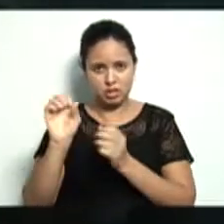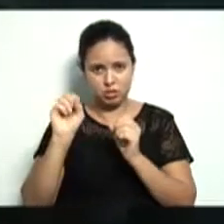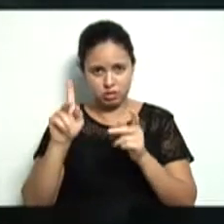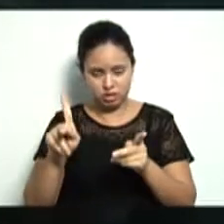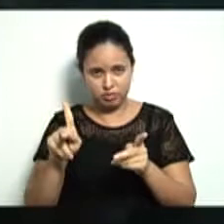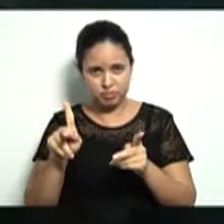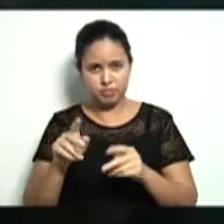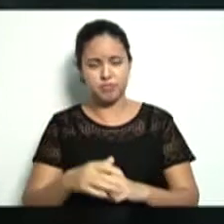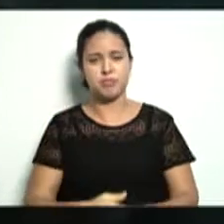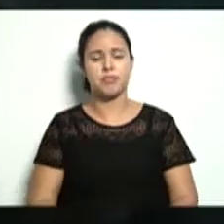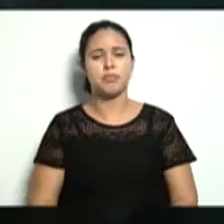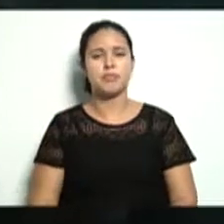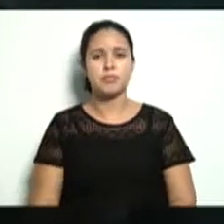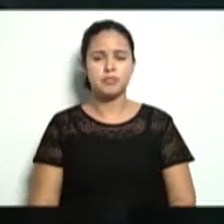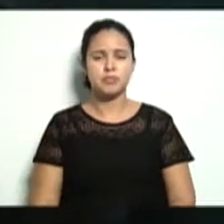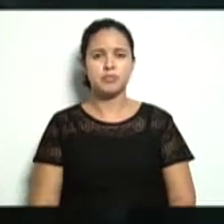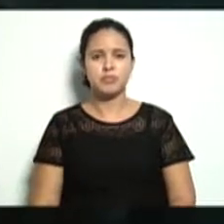tá?